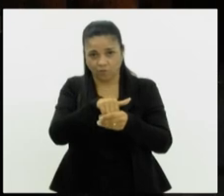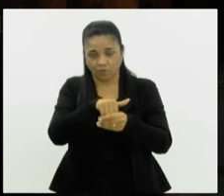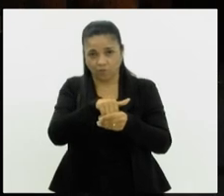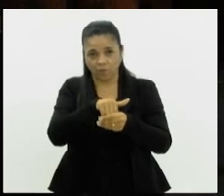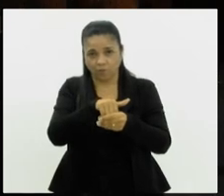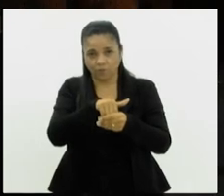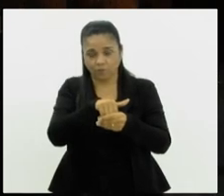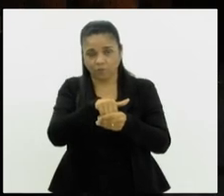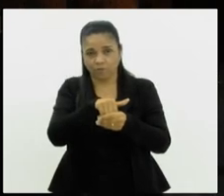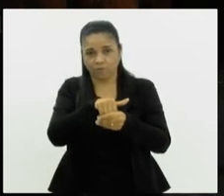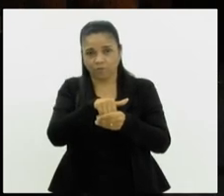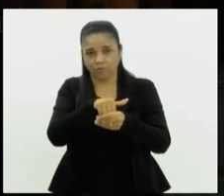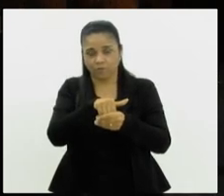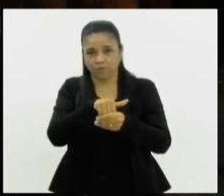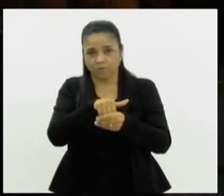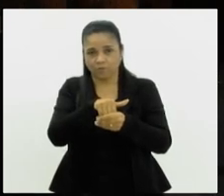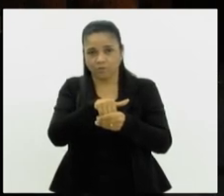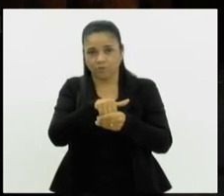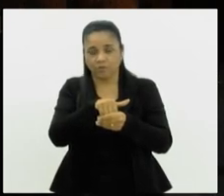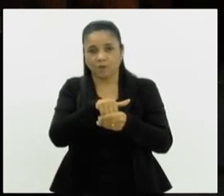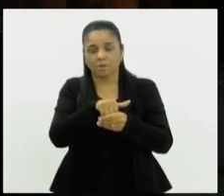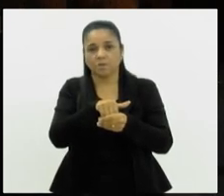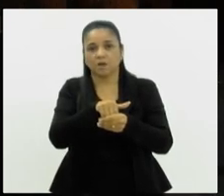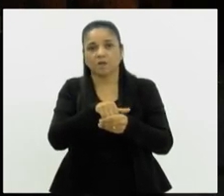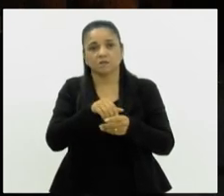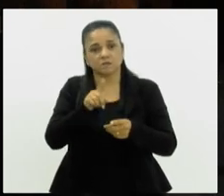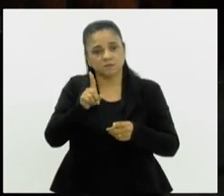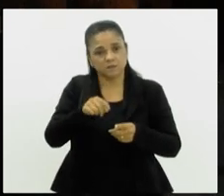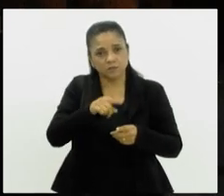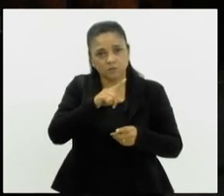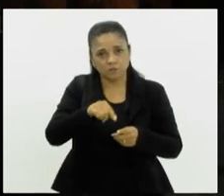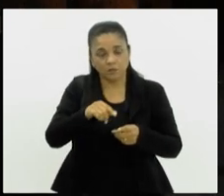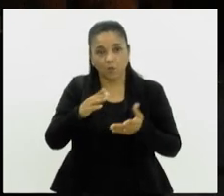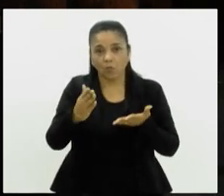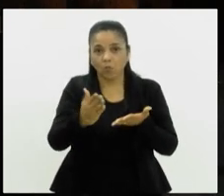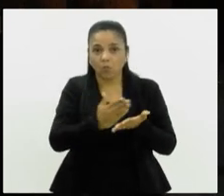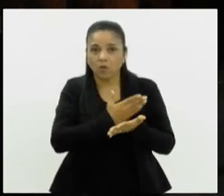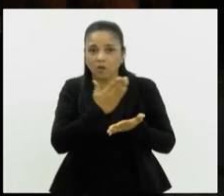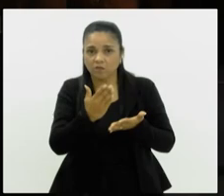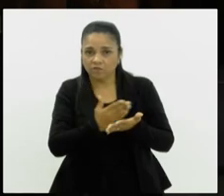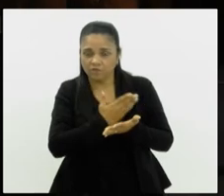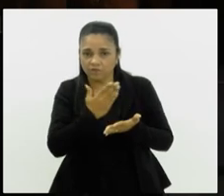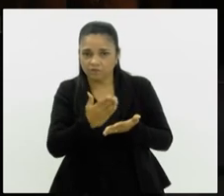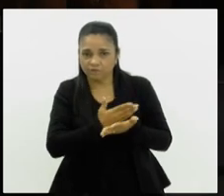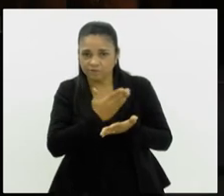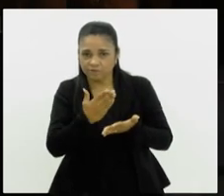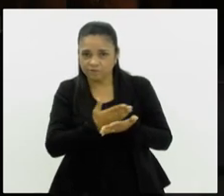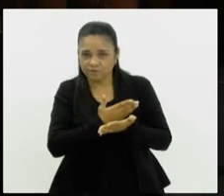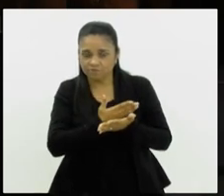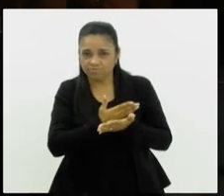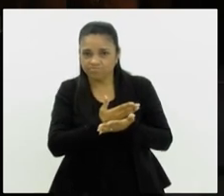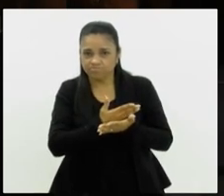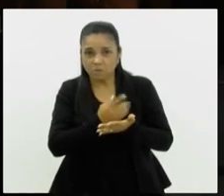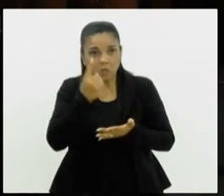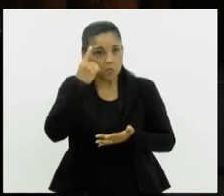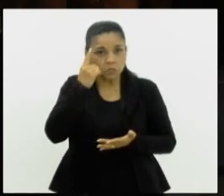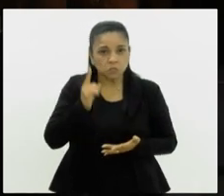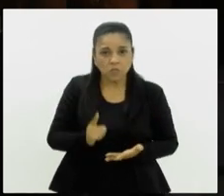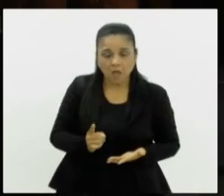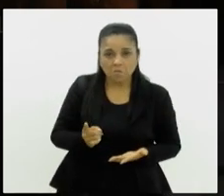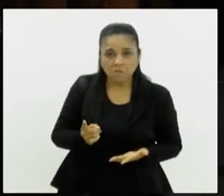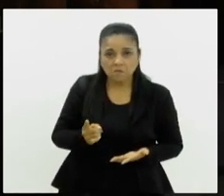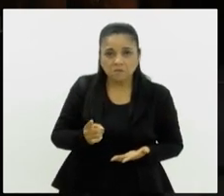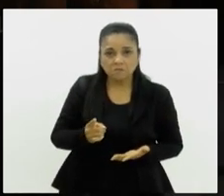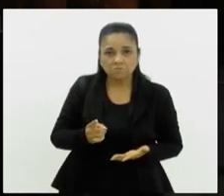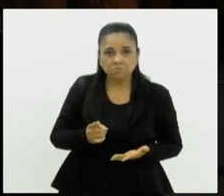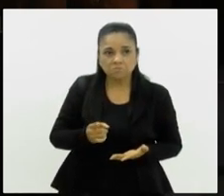forma sumária para censurar um livro que a gente não sabe sequer se